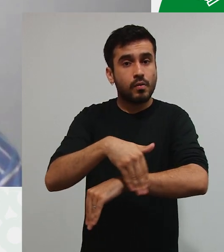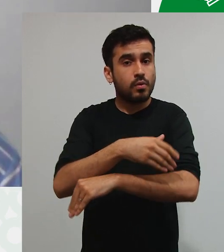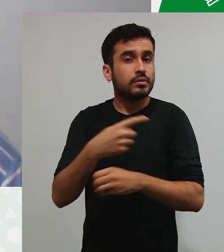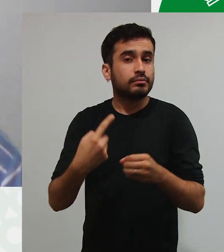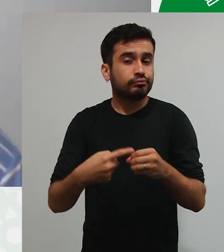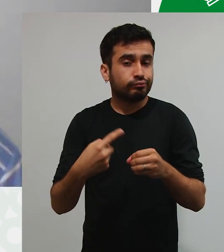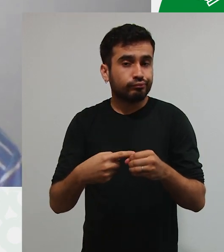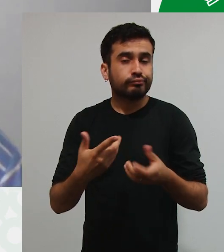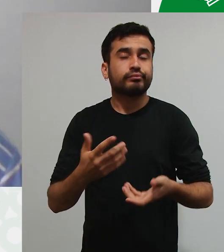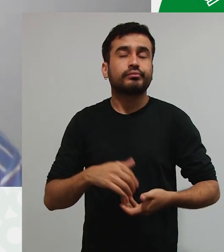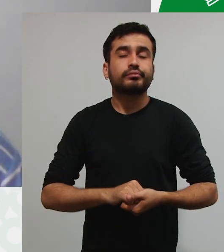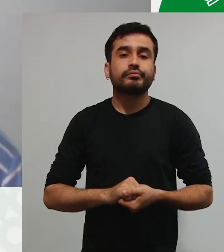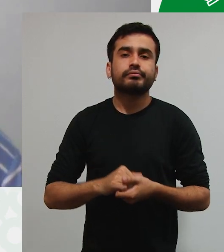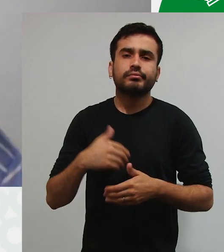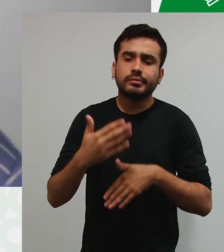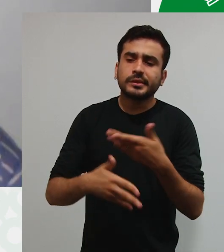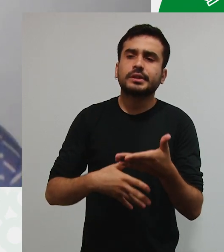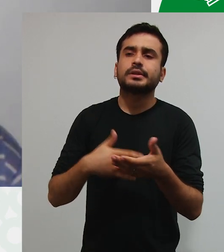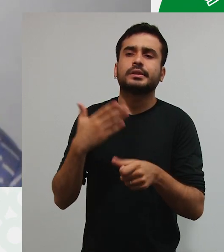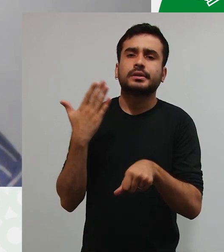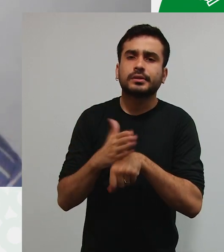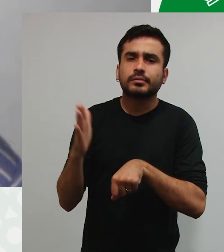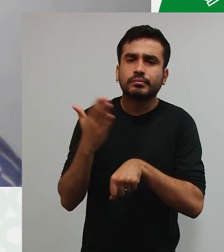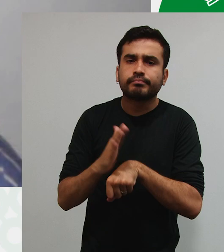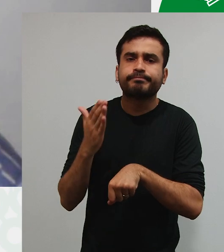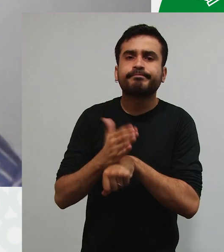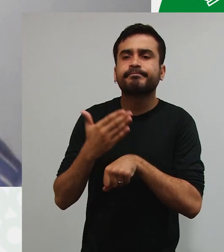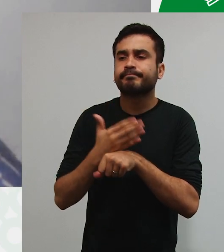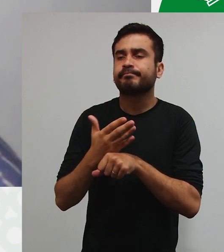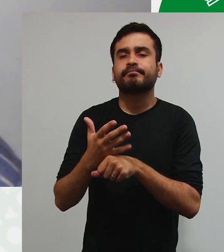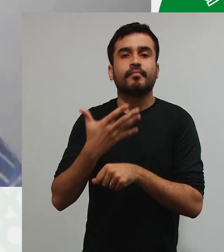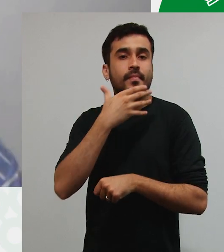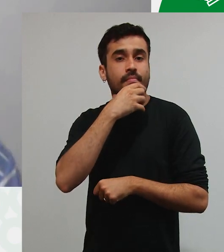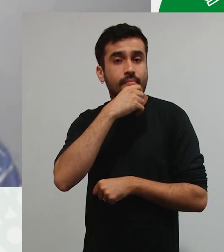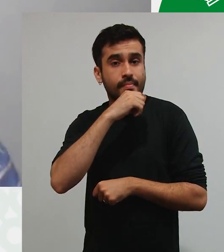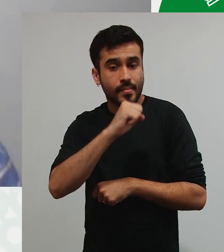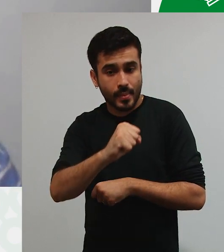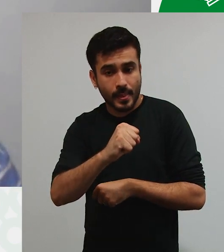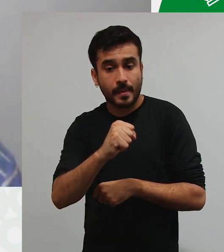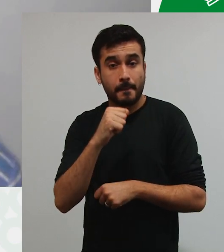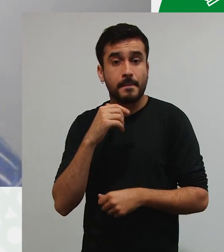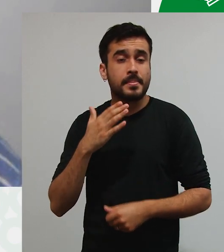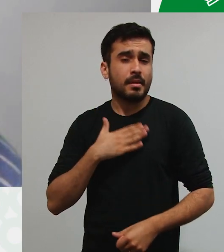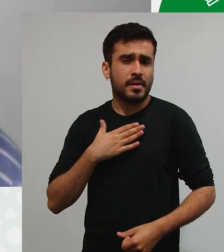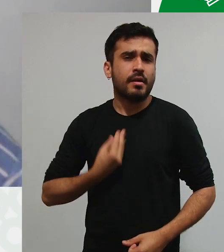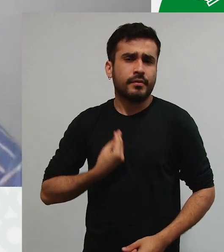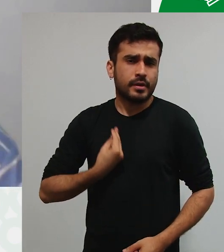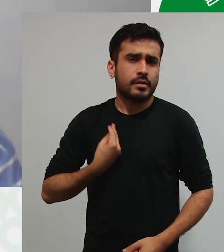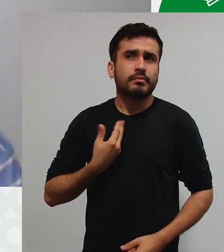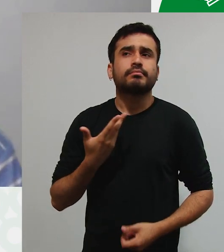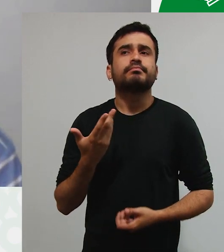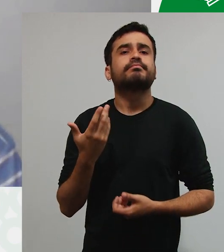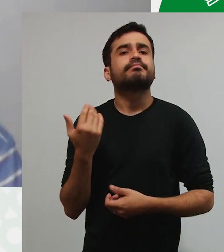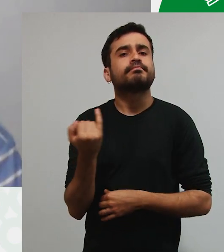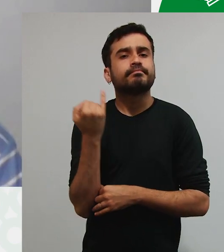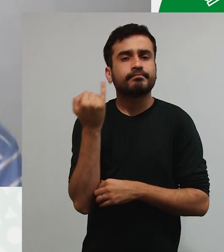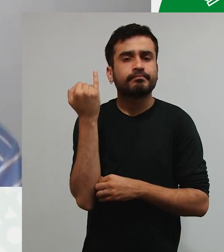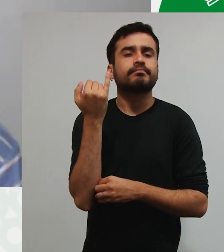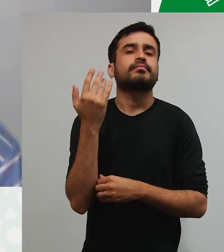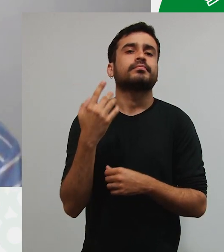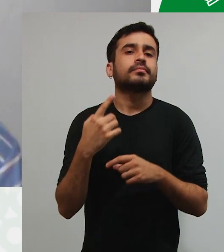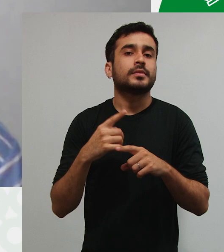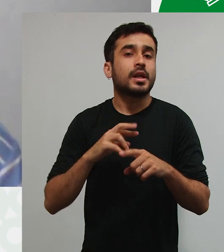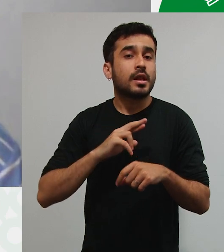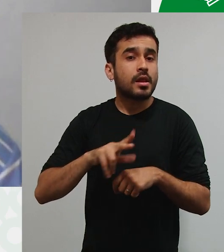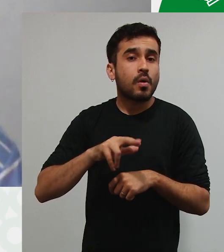de rua do município. E aí nós passamos por todo um processo de formação, uma formação muito freiriana,